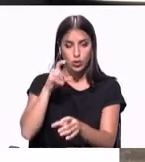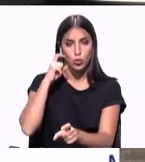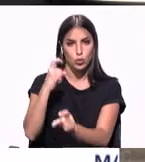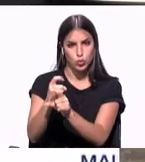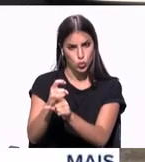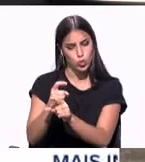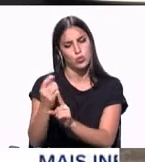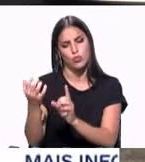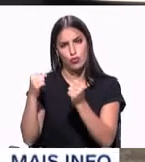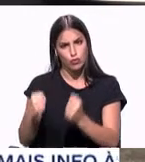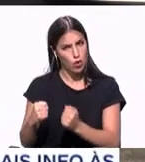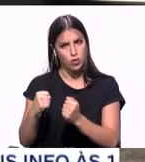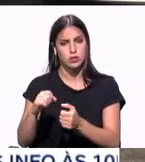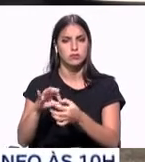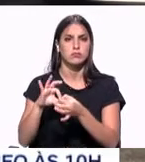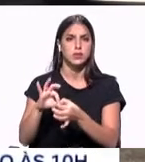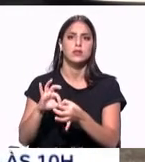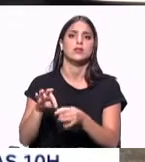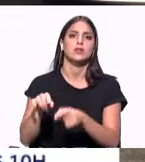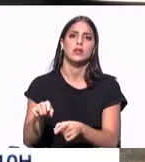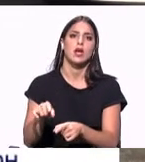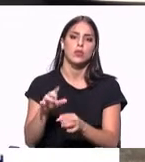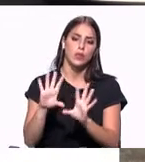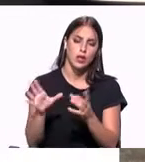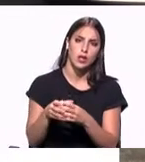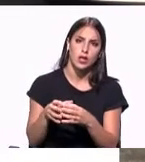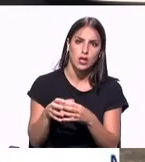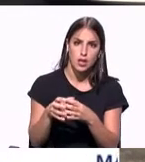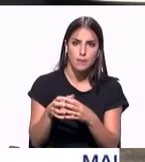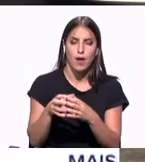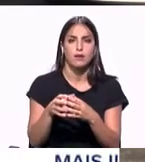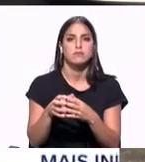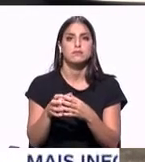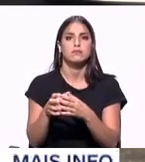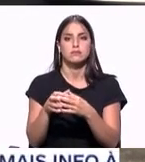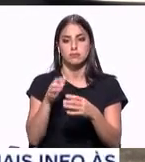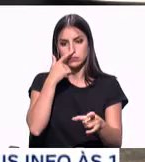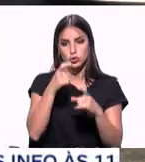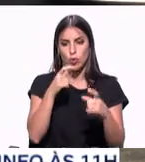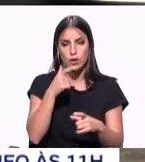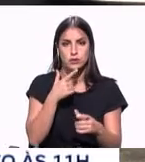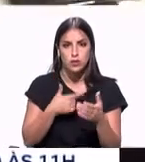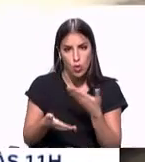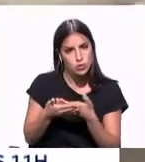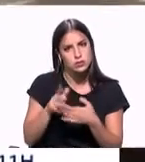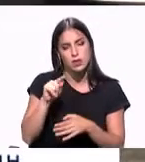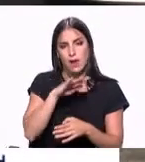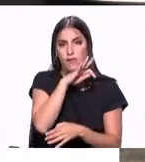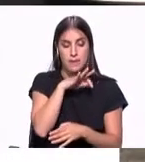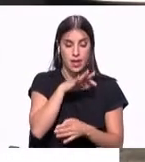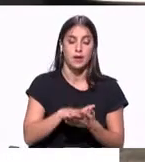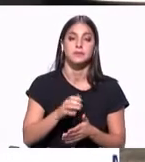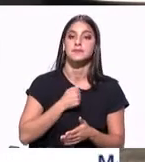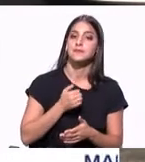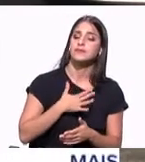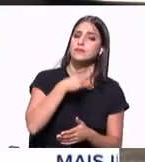sobre os movimentos das equipas, dos residentes e respectivas famílias. A empresa